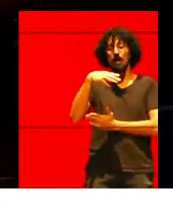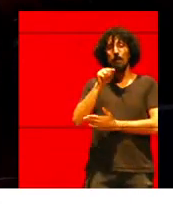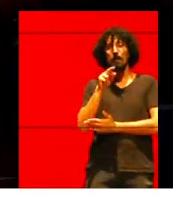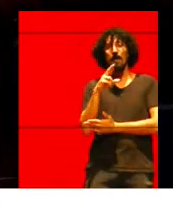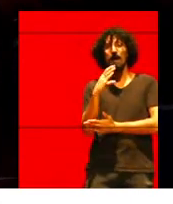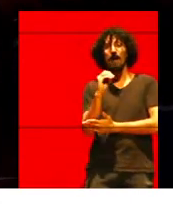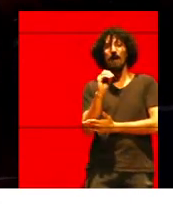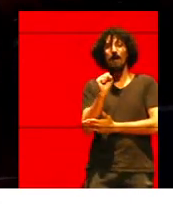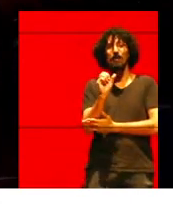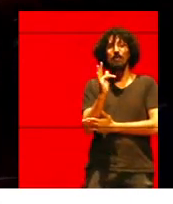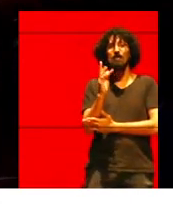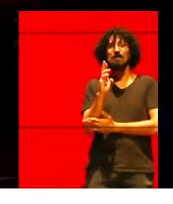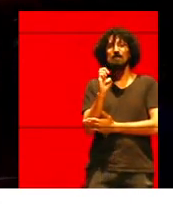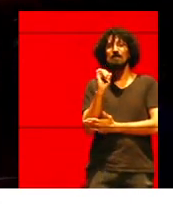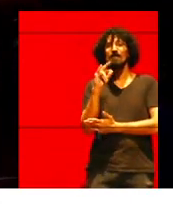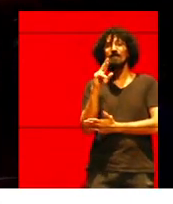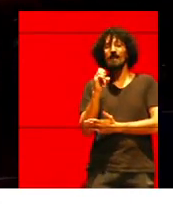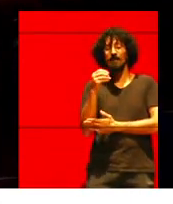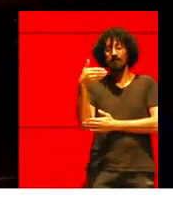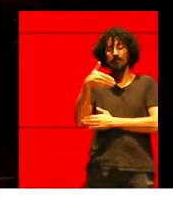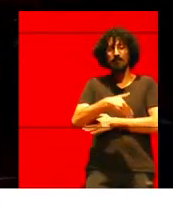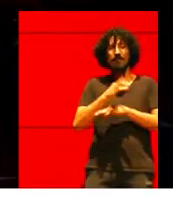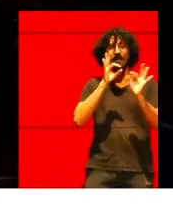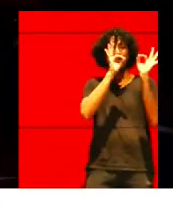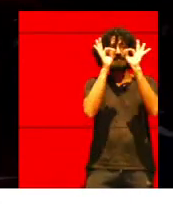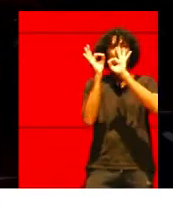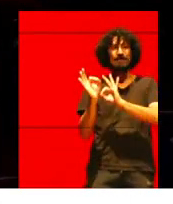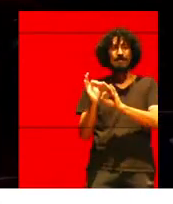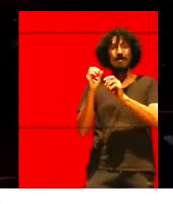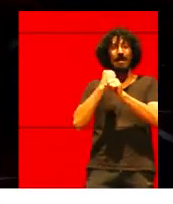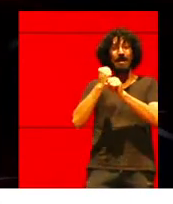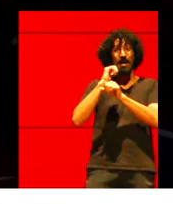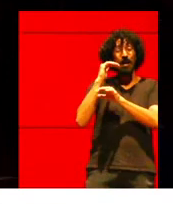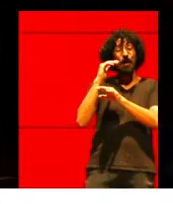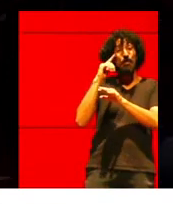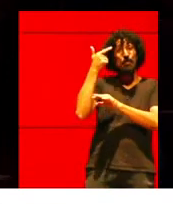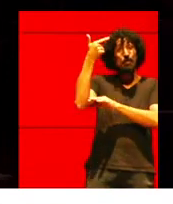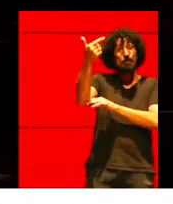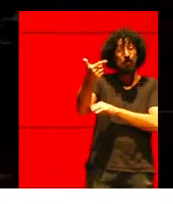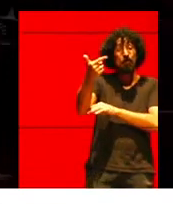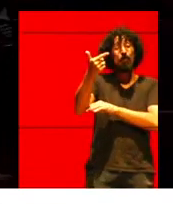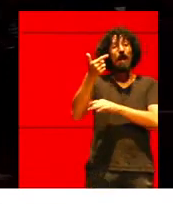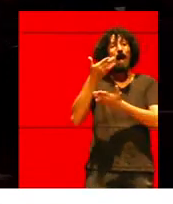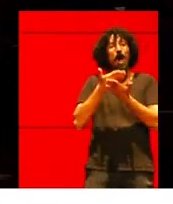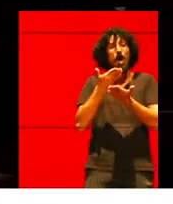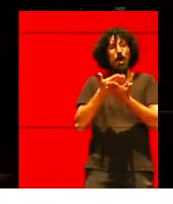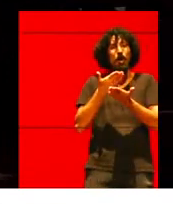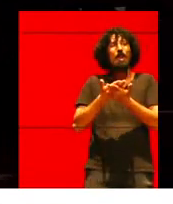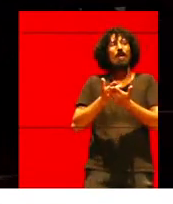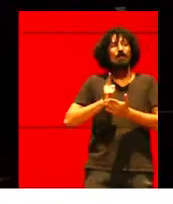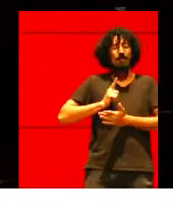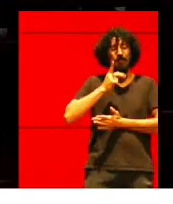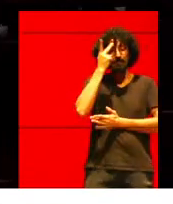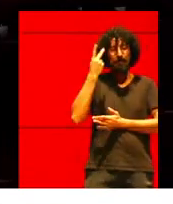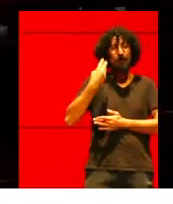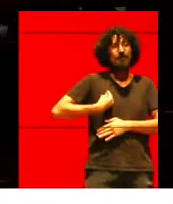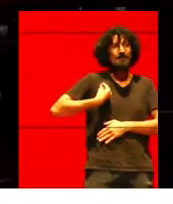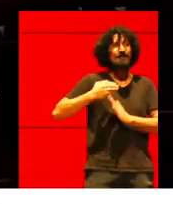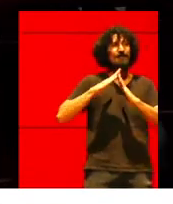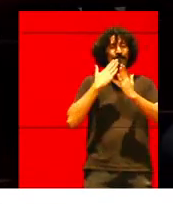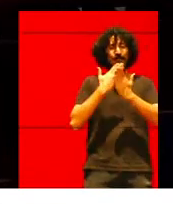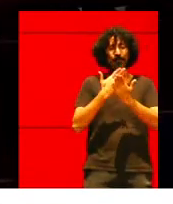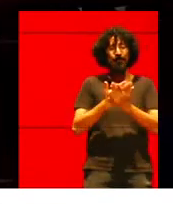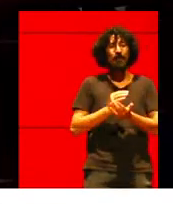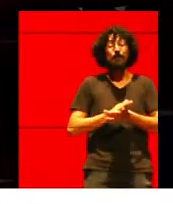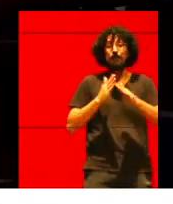aulão. Obrigada. Próximo aulão, a galera do MDF vai estar aqui, se Deus quiser. Então, olha só, pessoal,